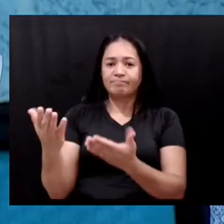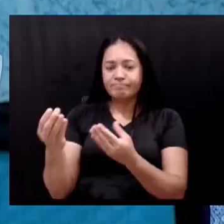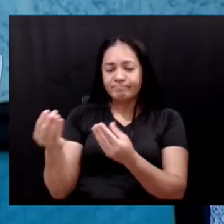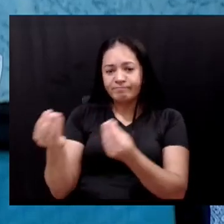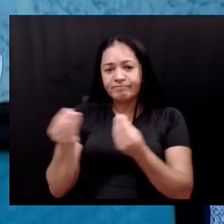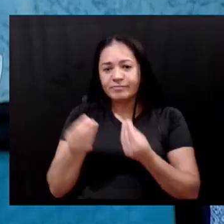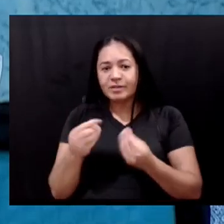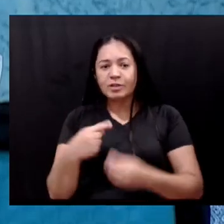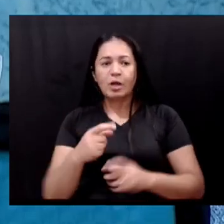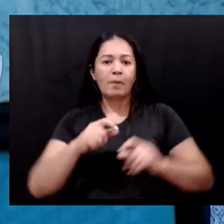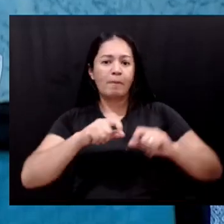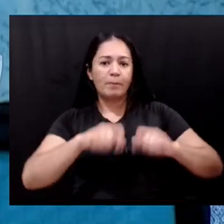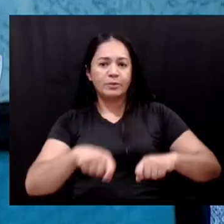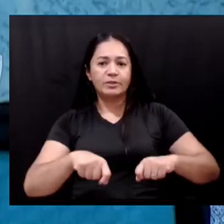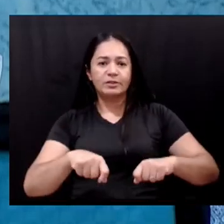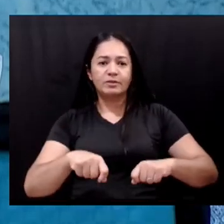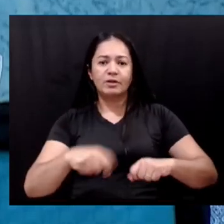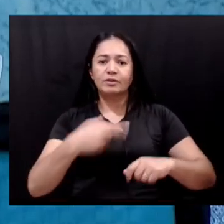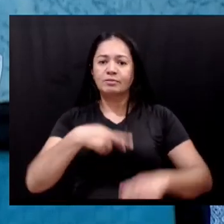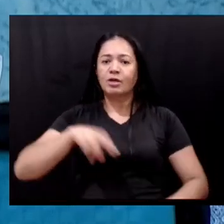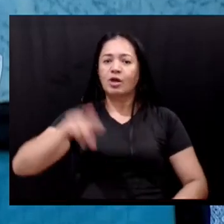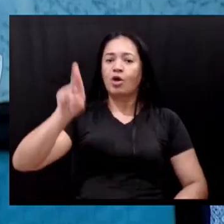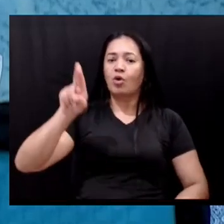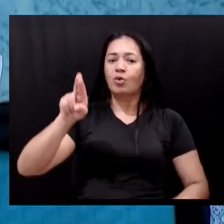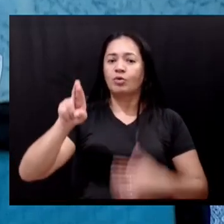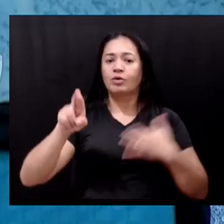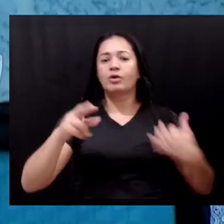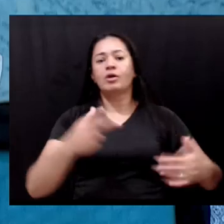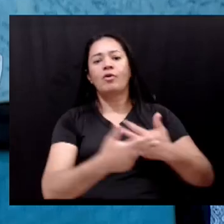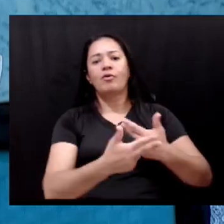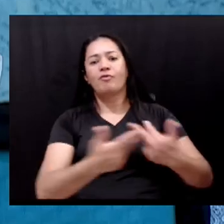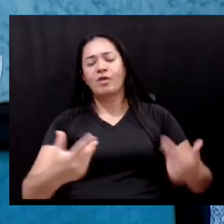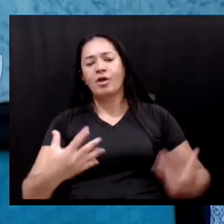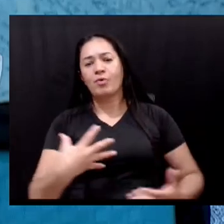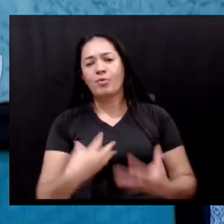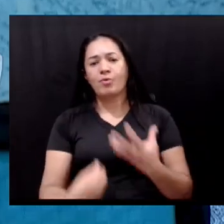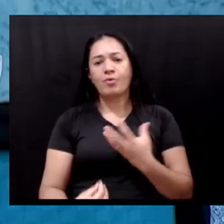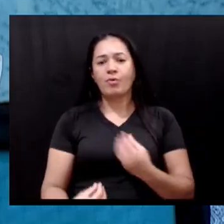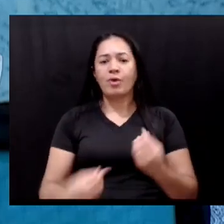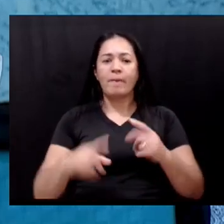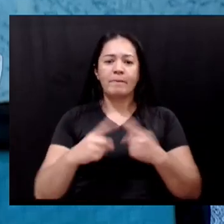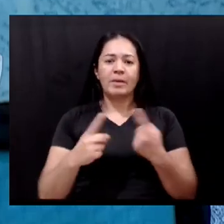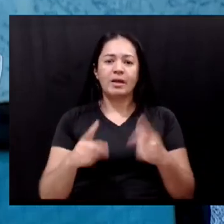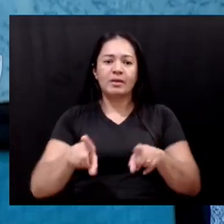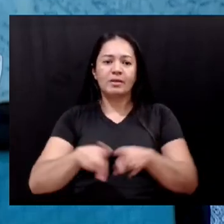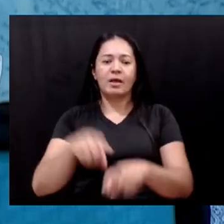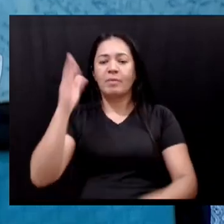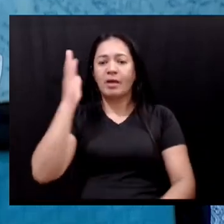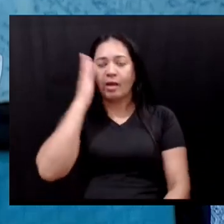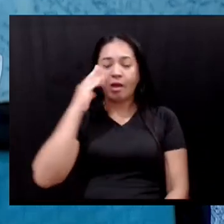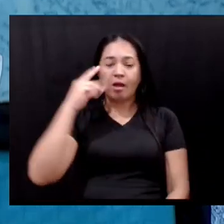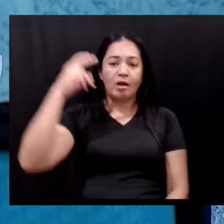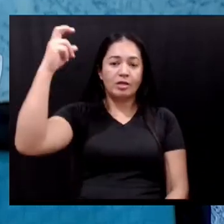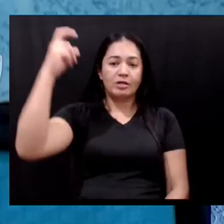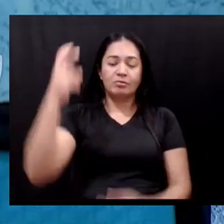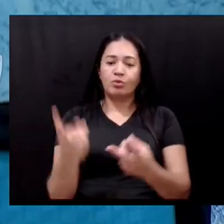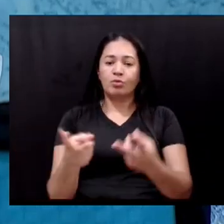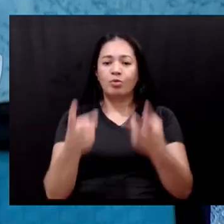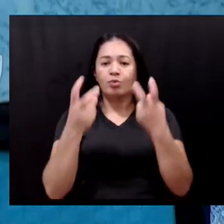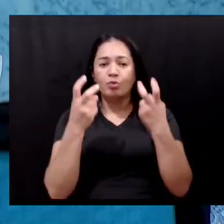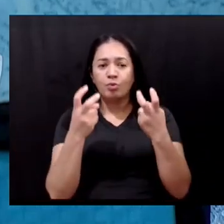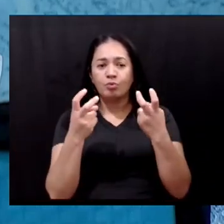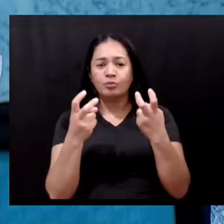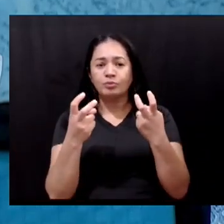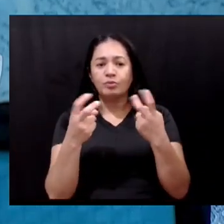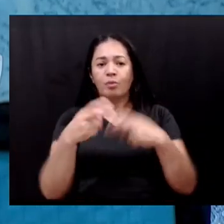né, religiosa com diversos filhos, mas também a sabedoria, né, o reconhecimento através